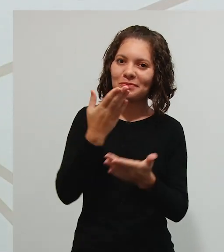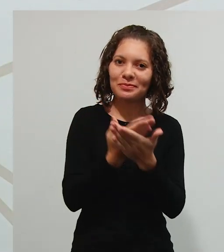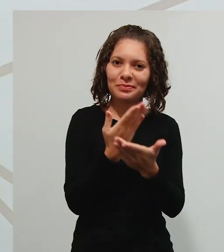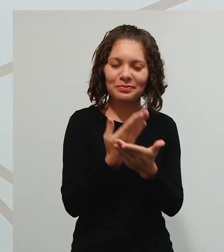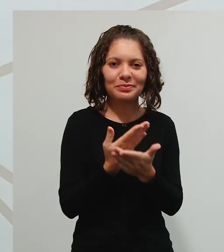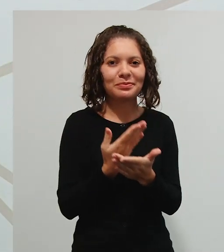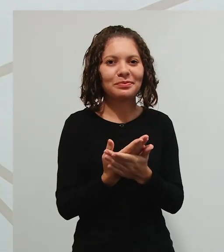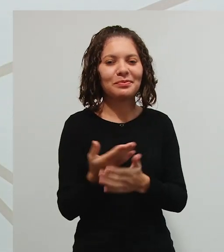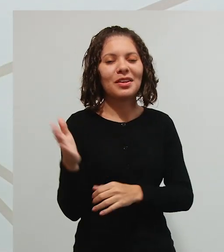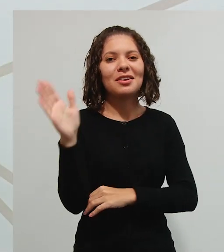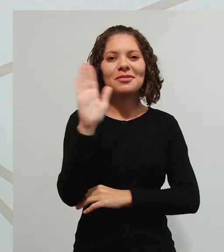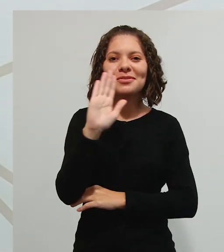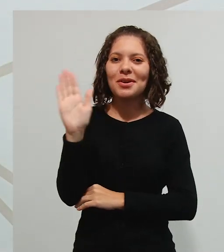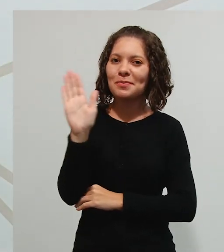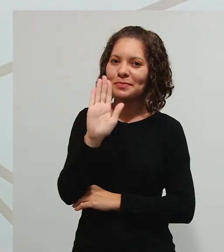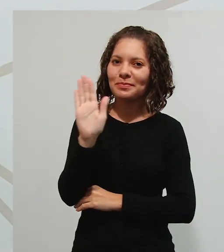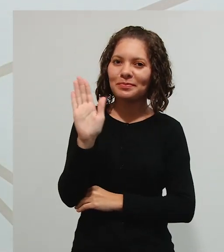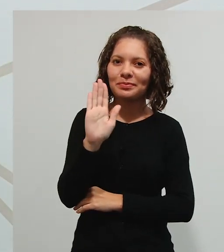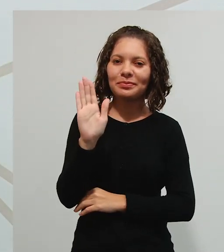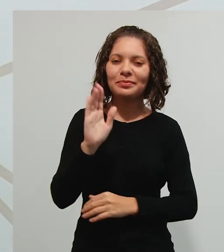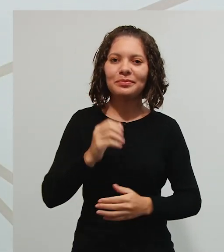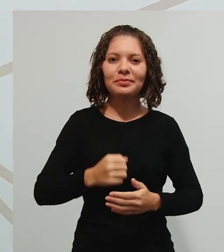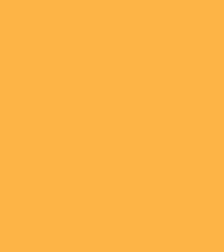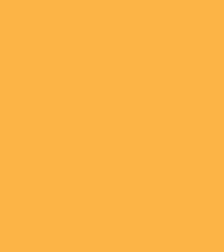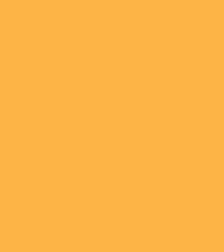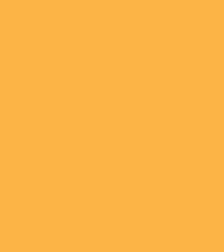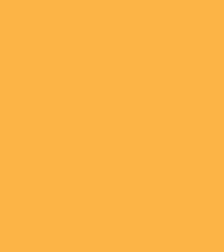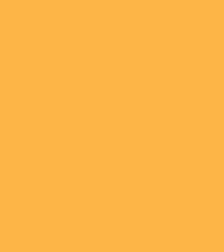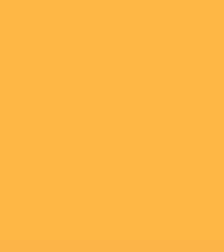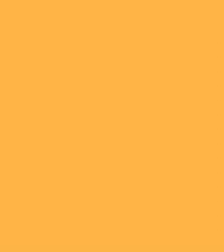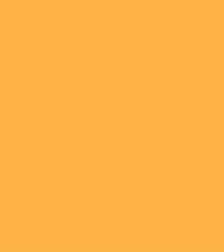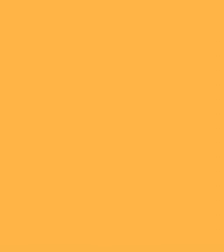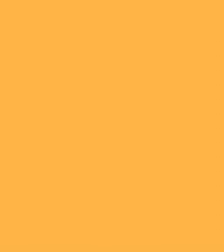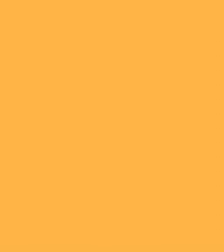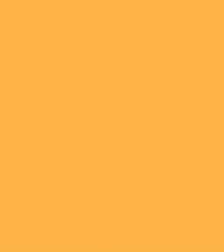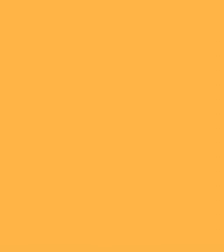ali. Até a próxima. Bonanças!